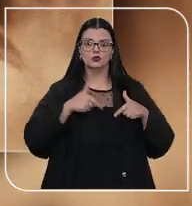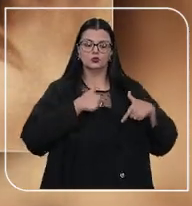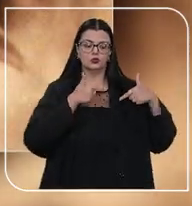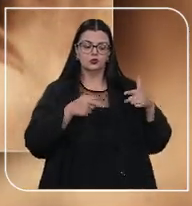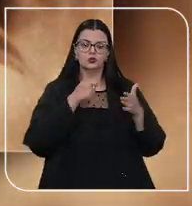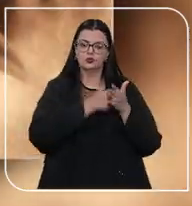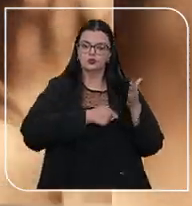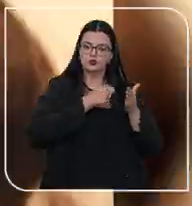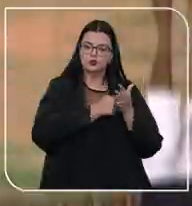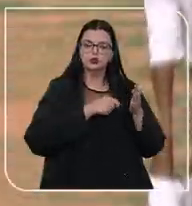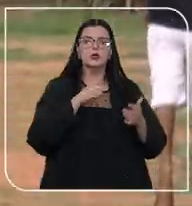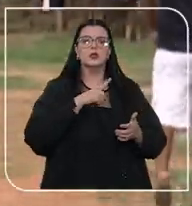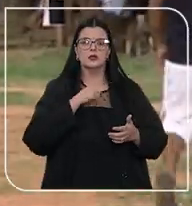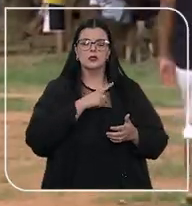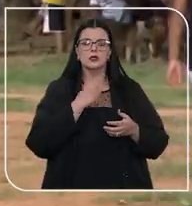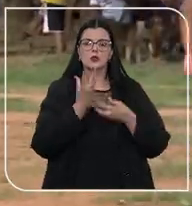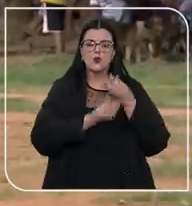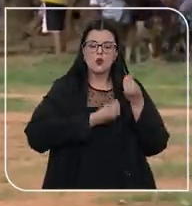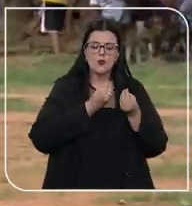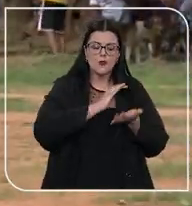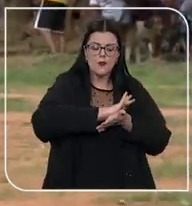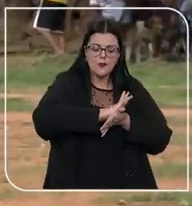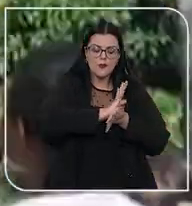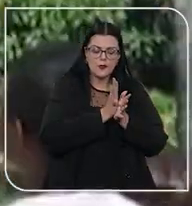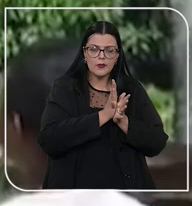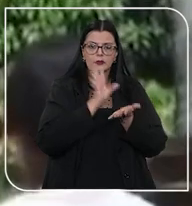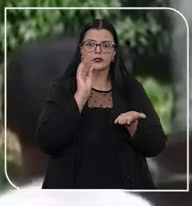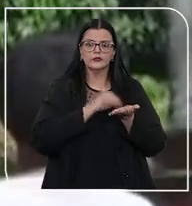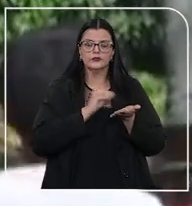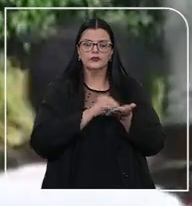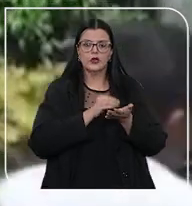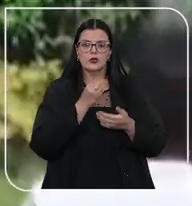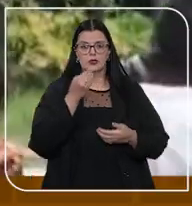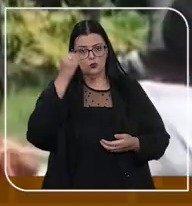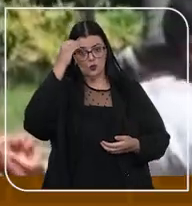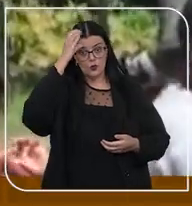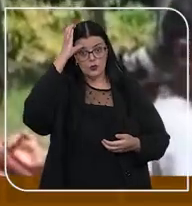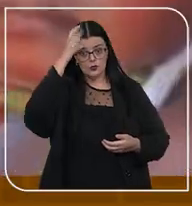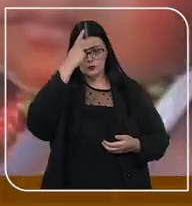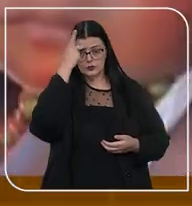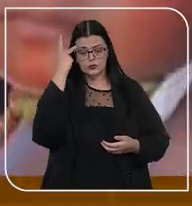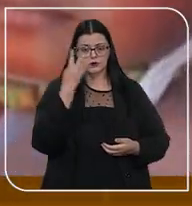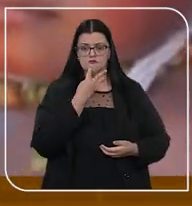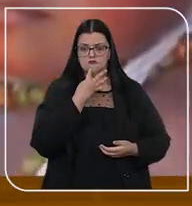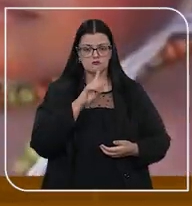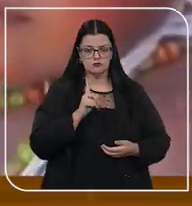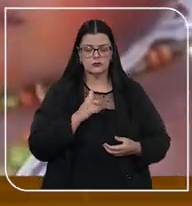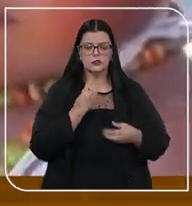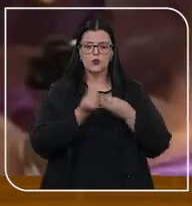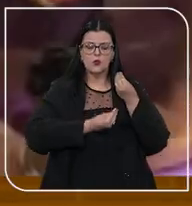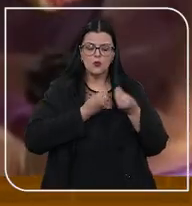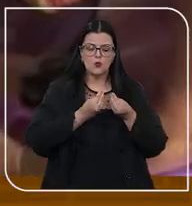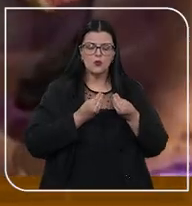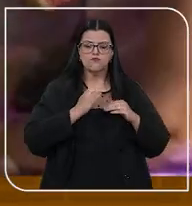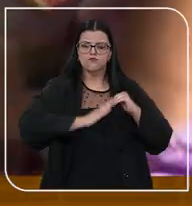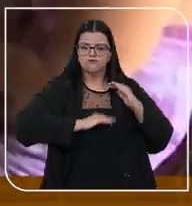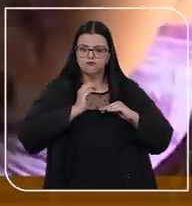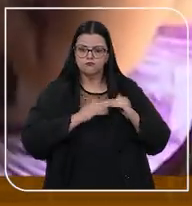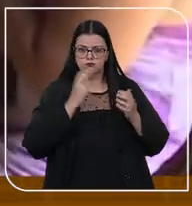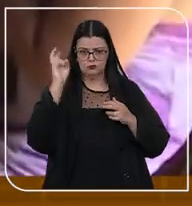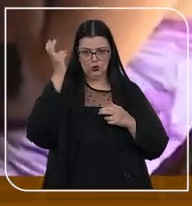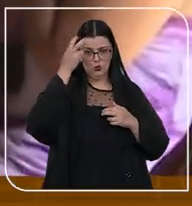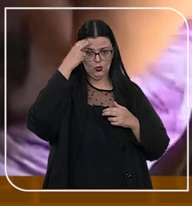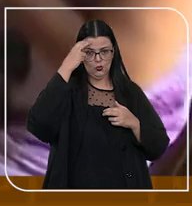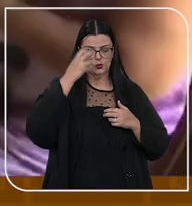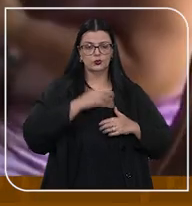maioria dessas lutas teve e ainda tem como origem o preconceito e a falta de conhecimento de muitas pessoas sobre o modo indígena